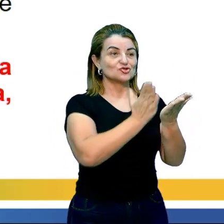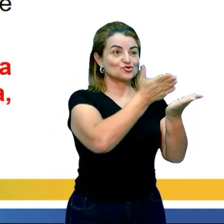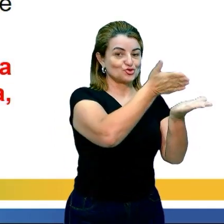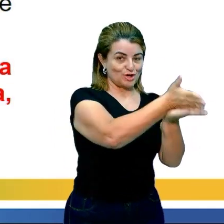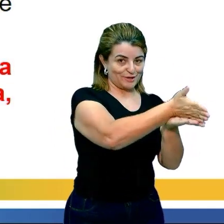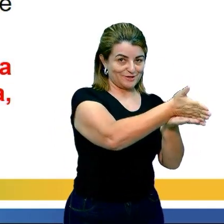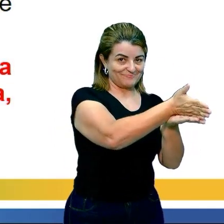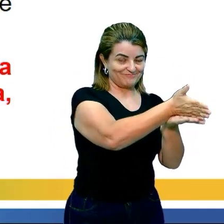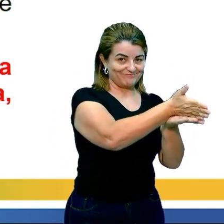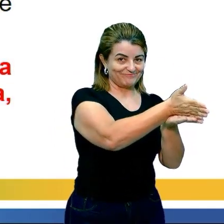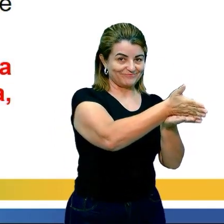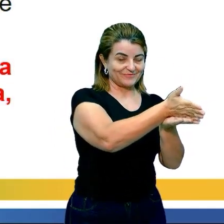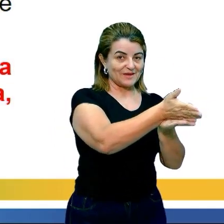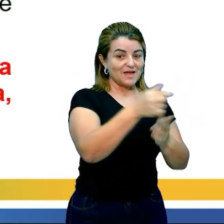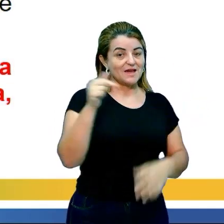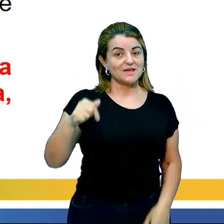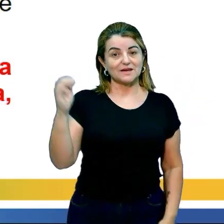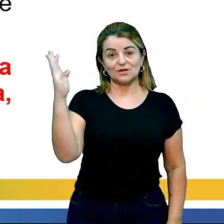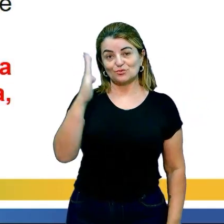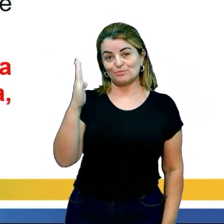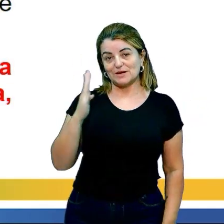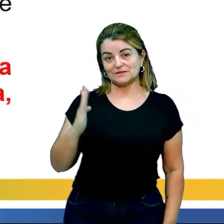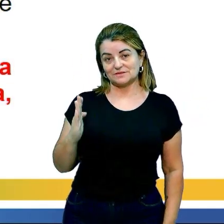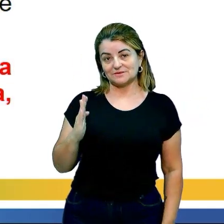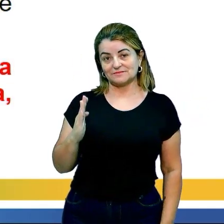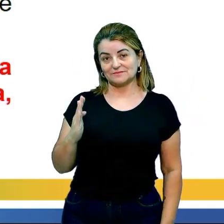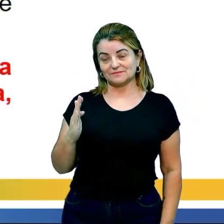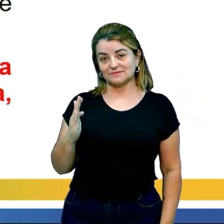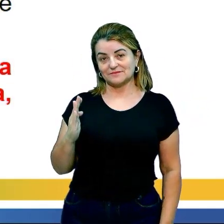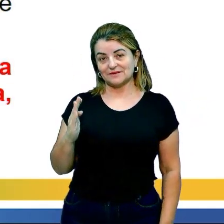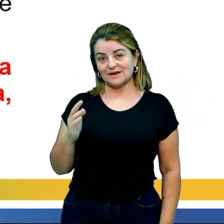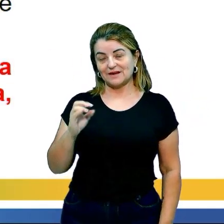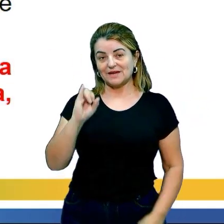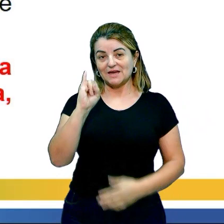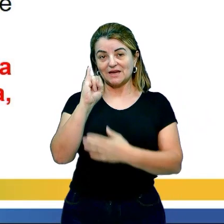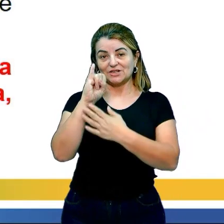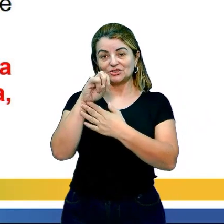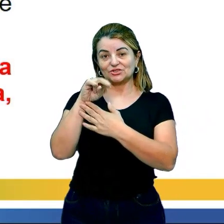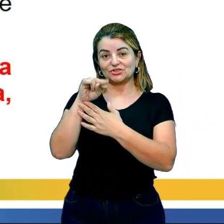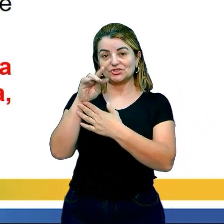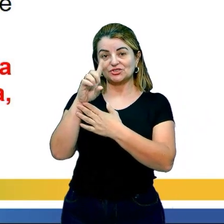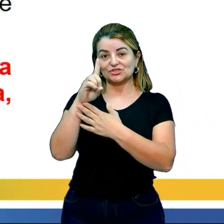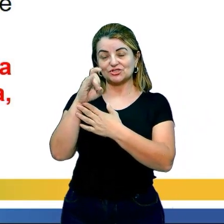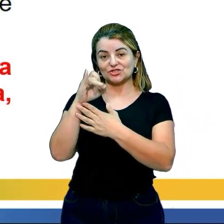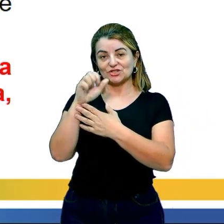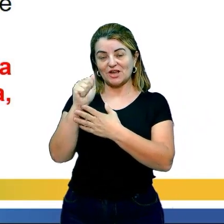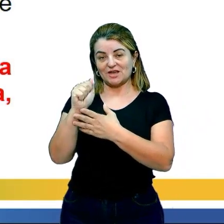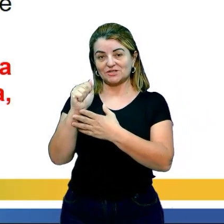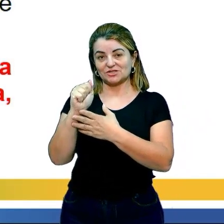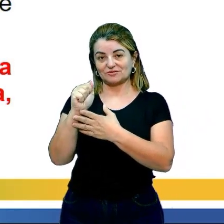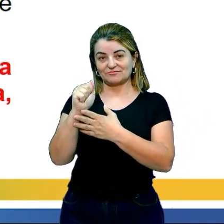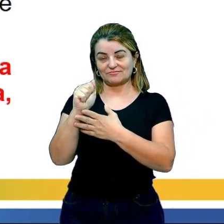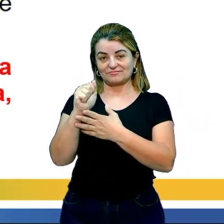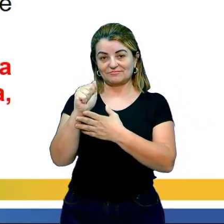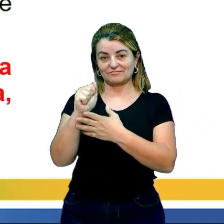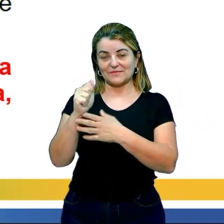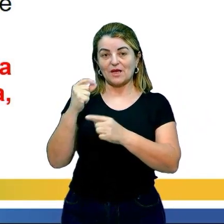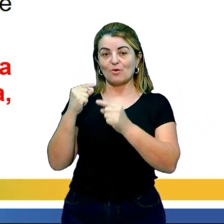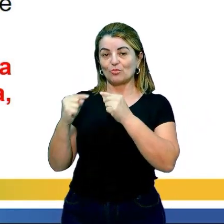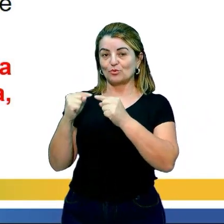direta e no Brasil a democracia ela é indireta indeterminada por